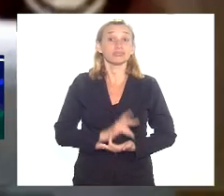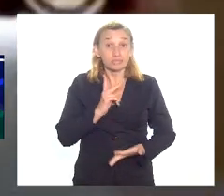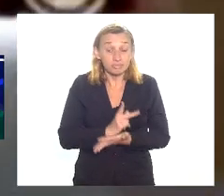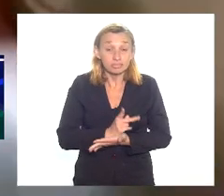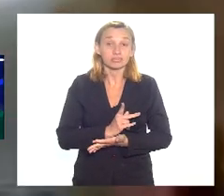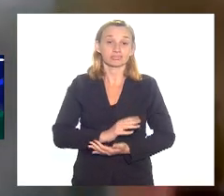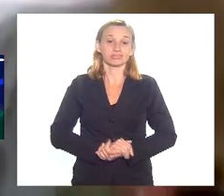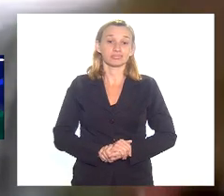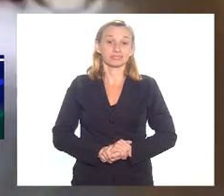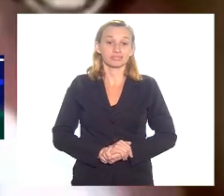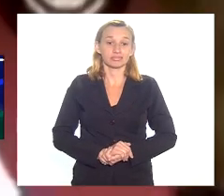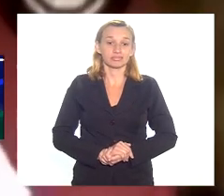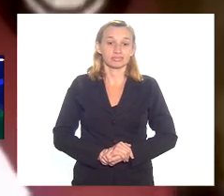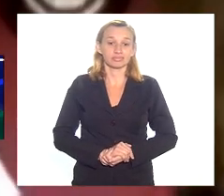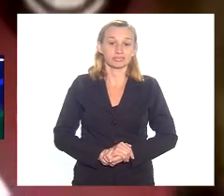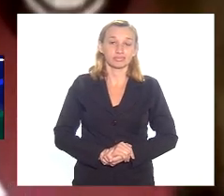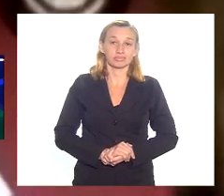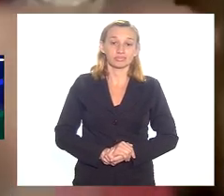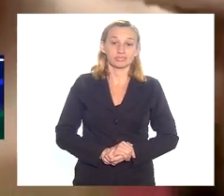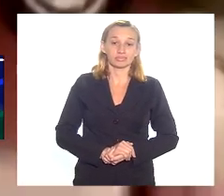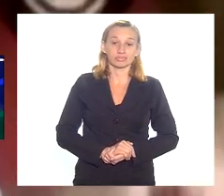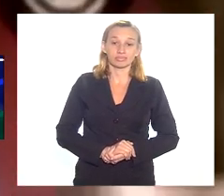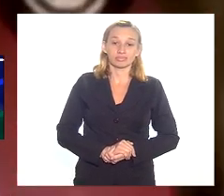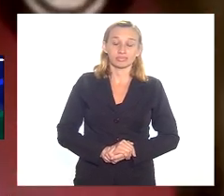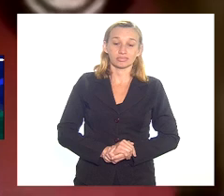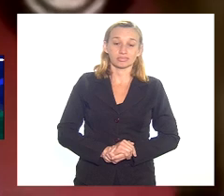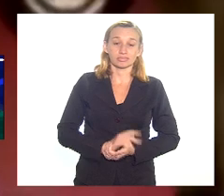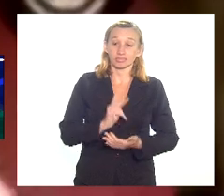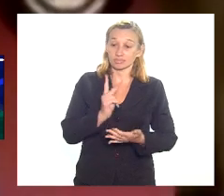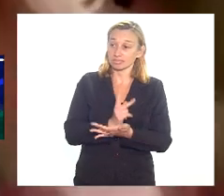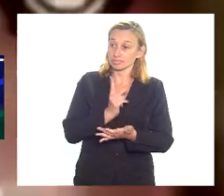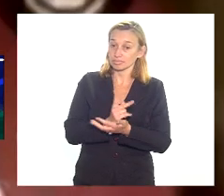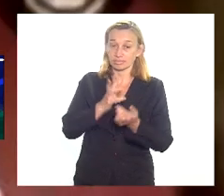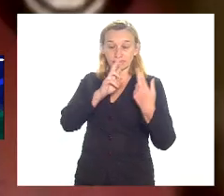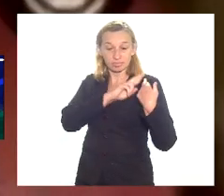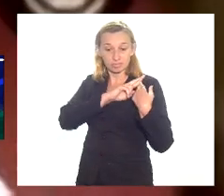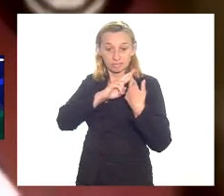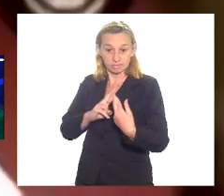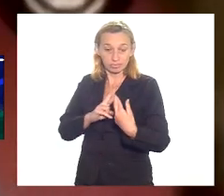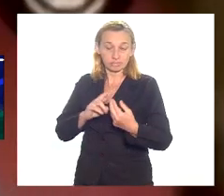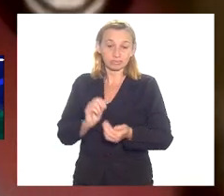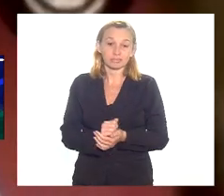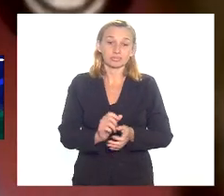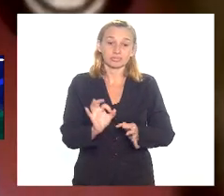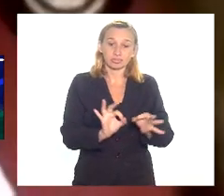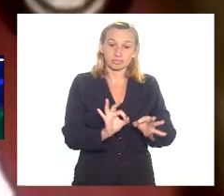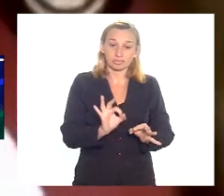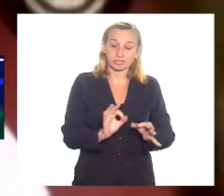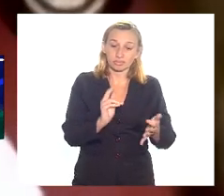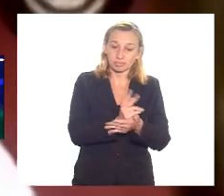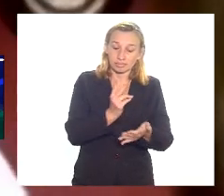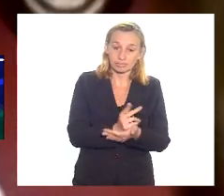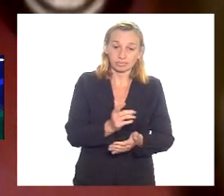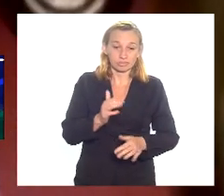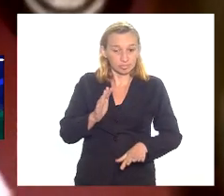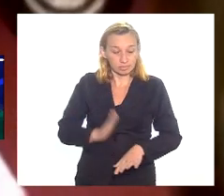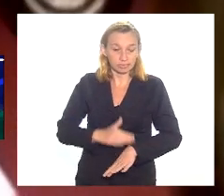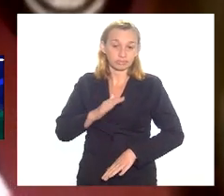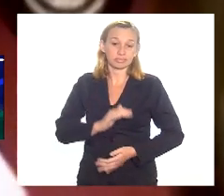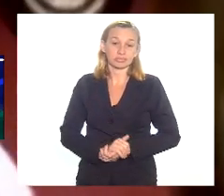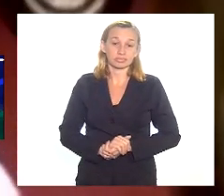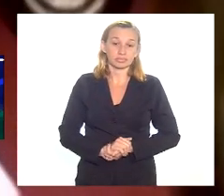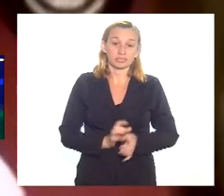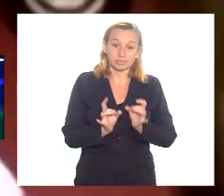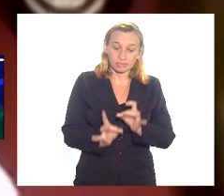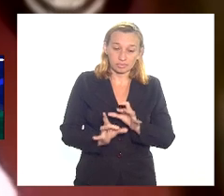crime. Os criminosos são responsáveis por preparar o crime maior, que é exatamente a venda